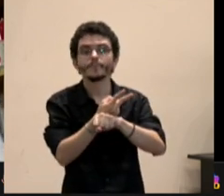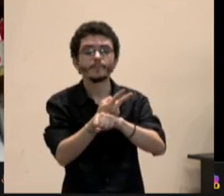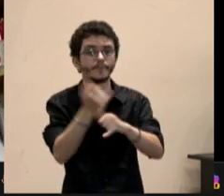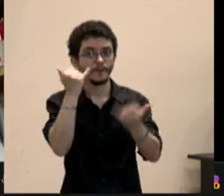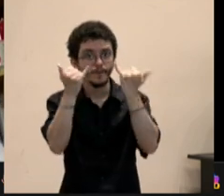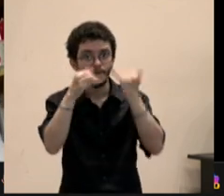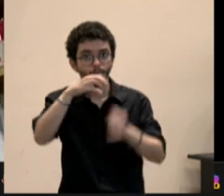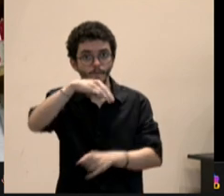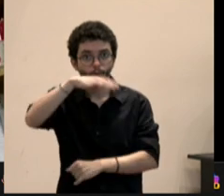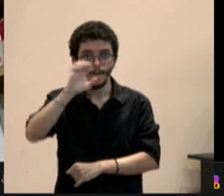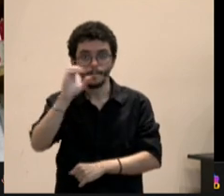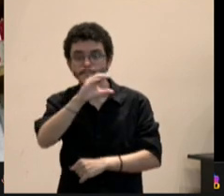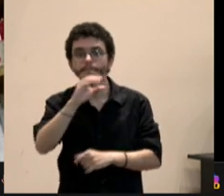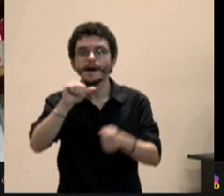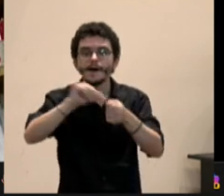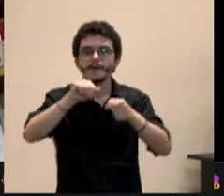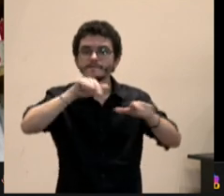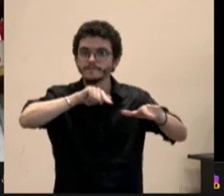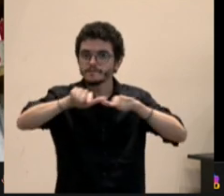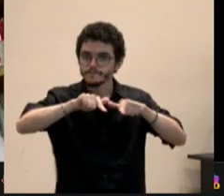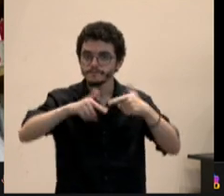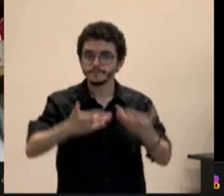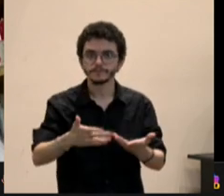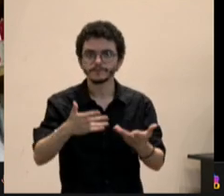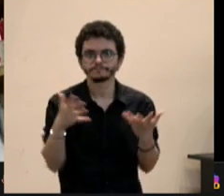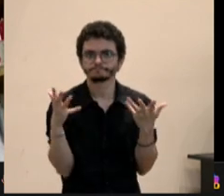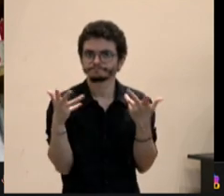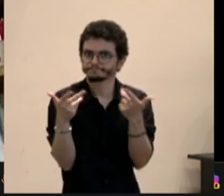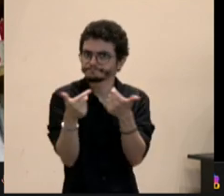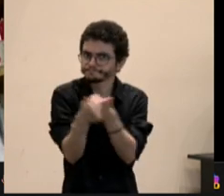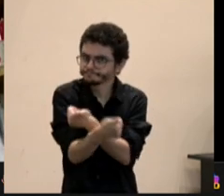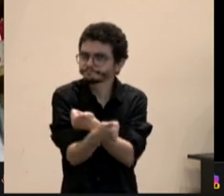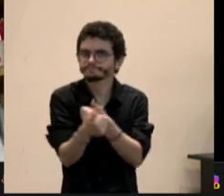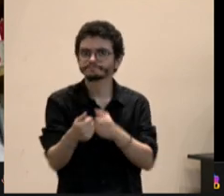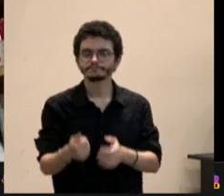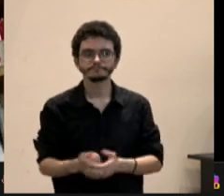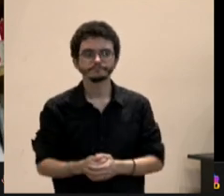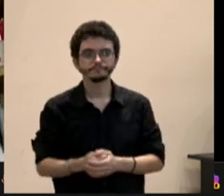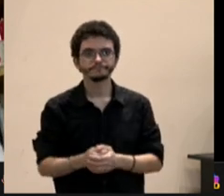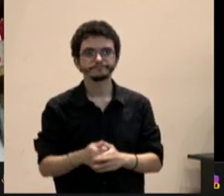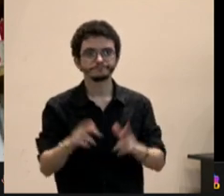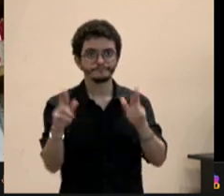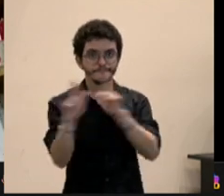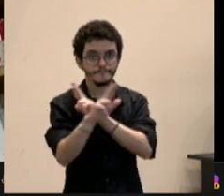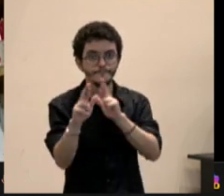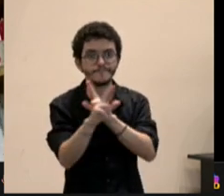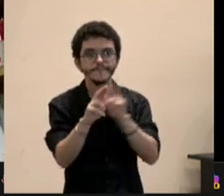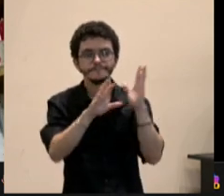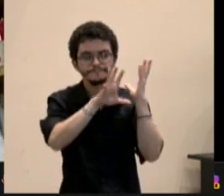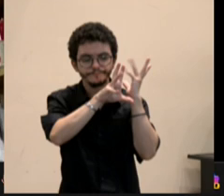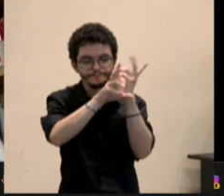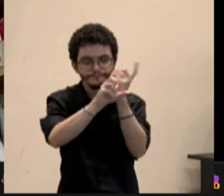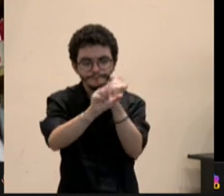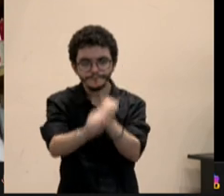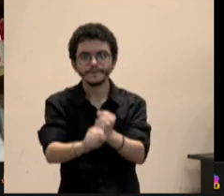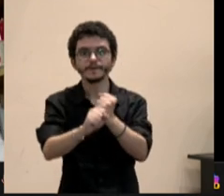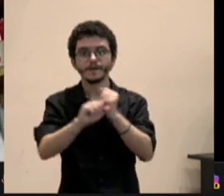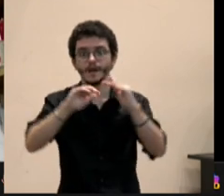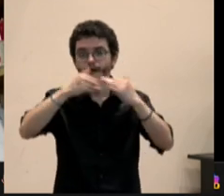faz um trabalho de excelência com relação ao censo escolar, com